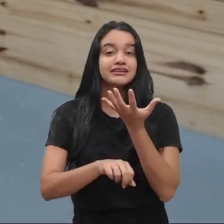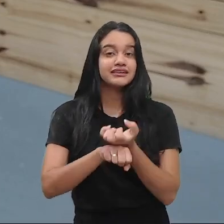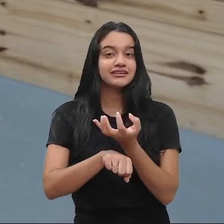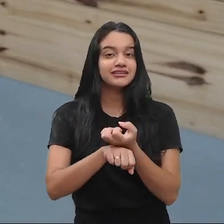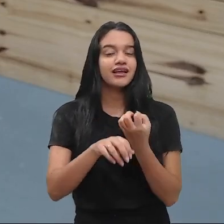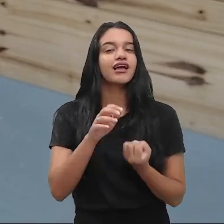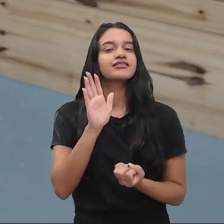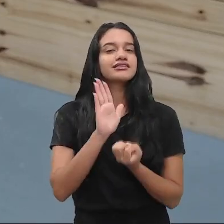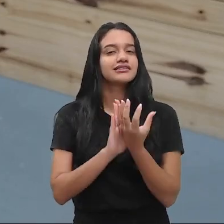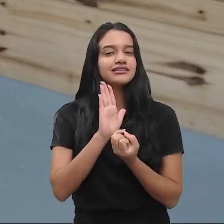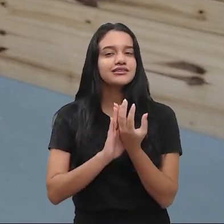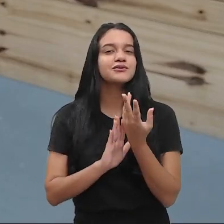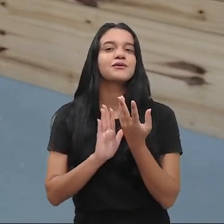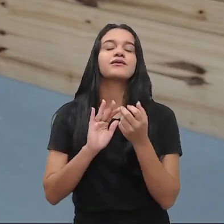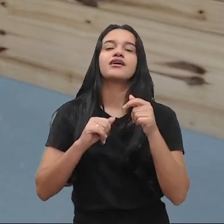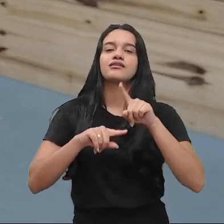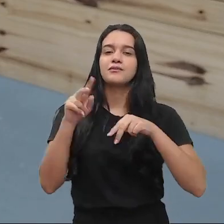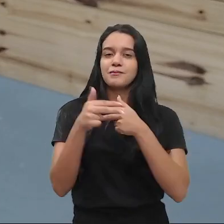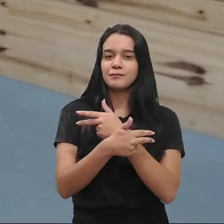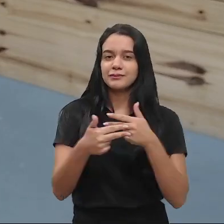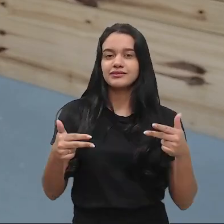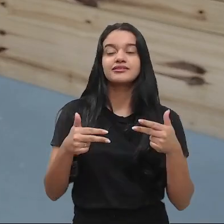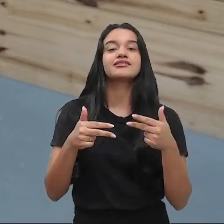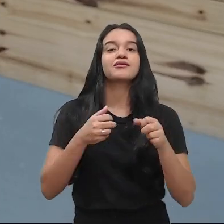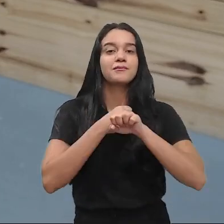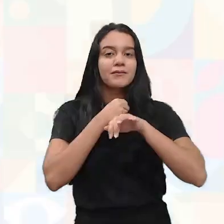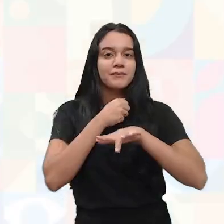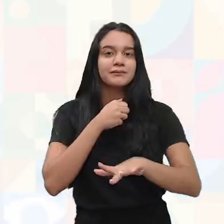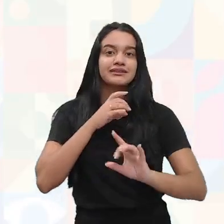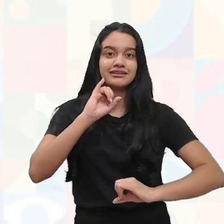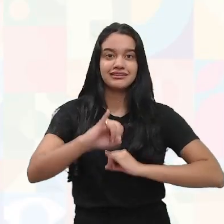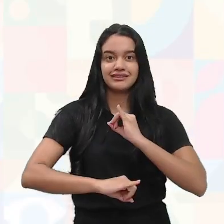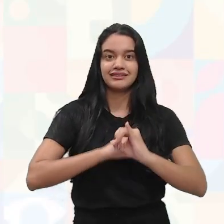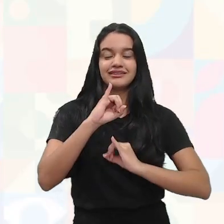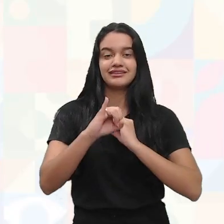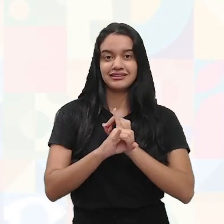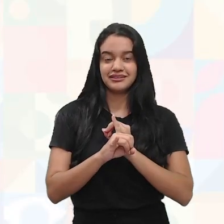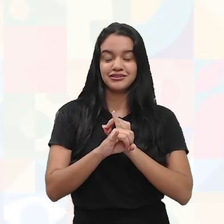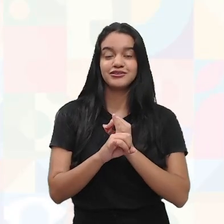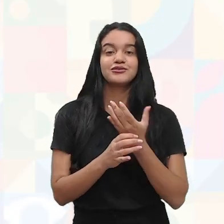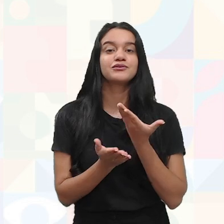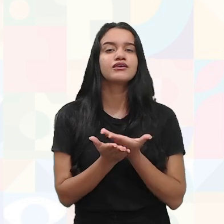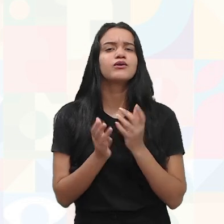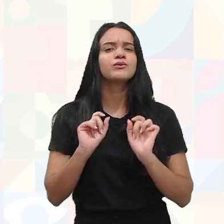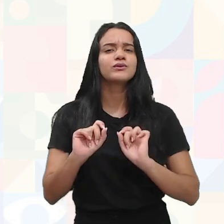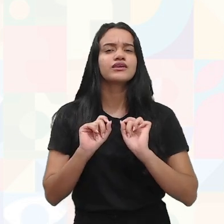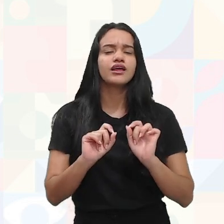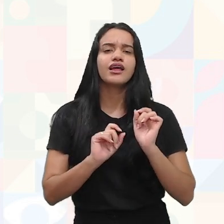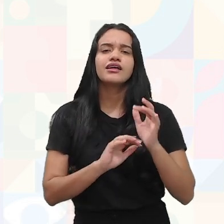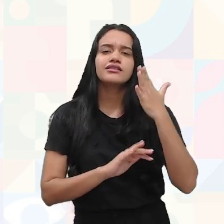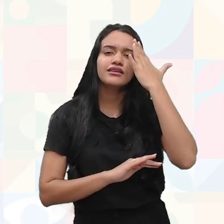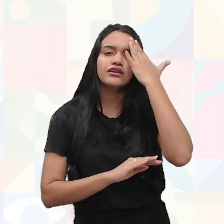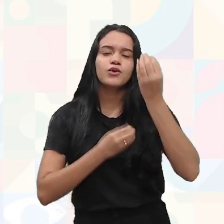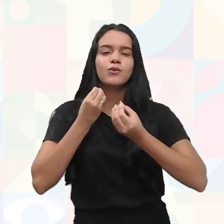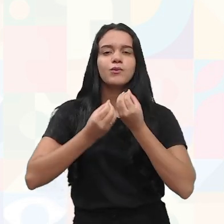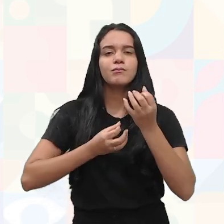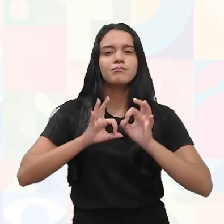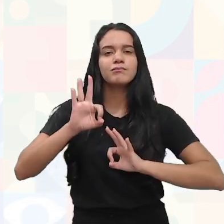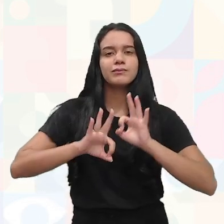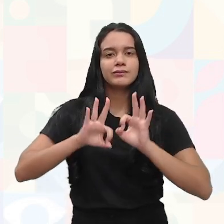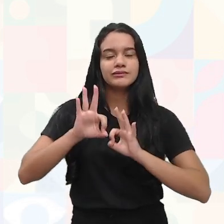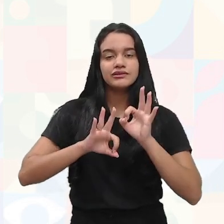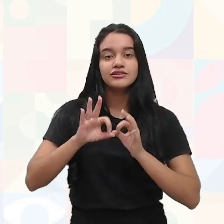de Criação e Produção de Material para Mídias Digitais. A unidade é Entender como planejar e como